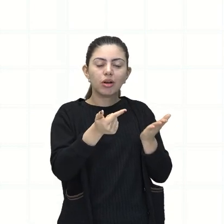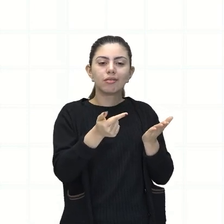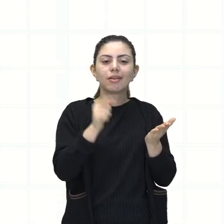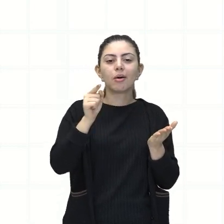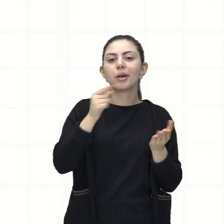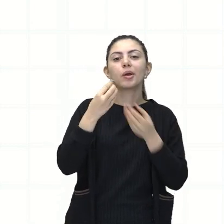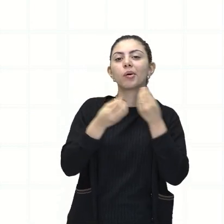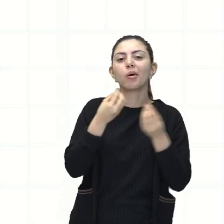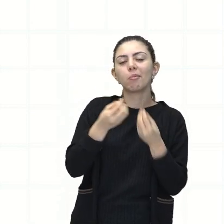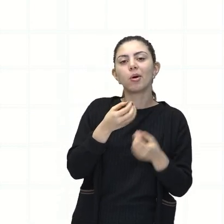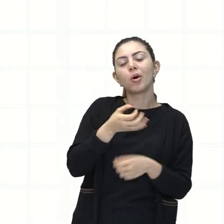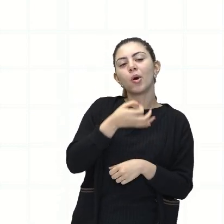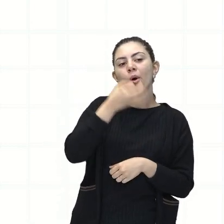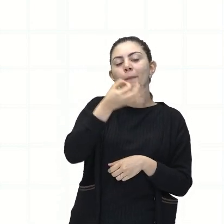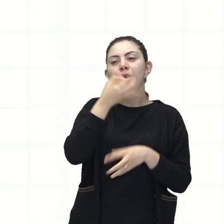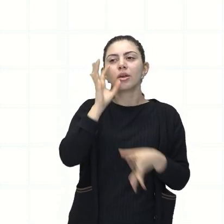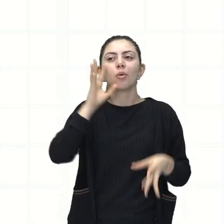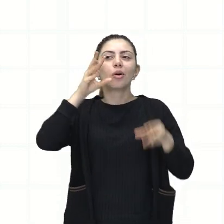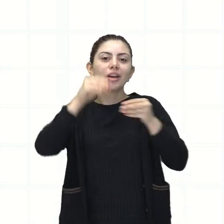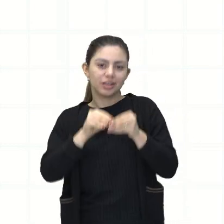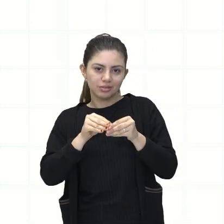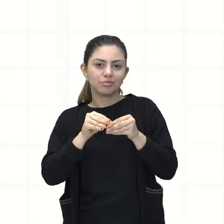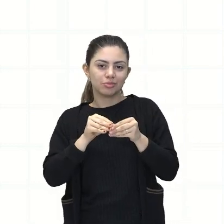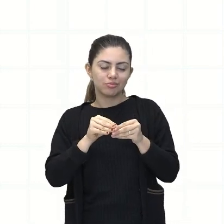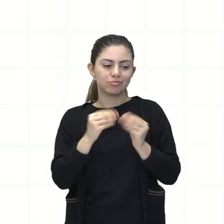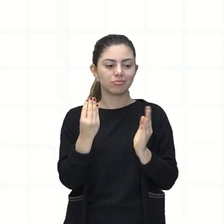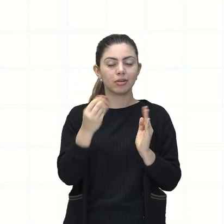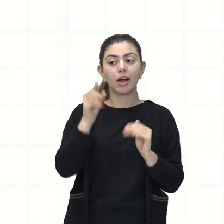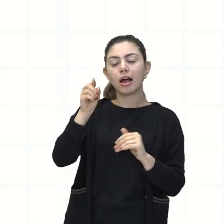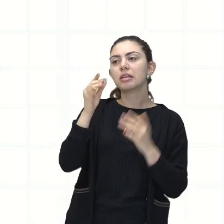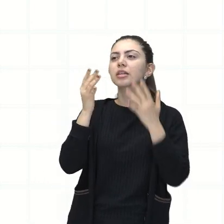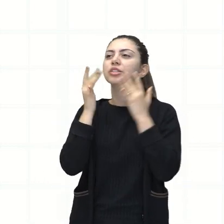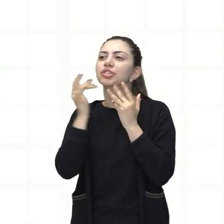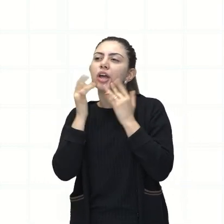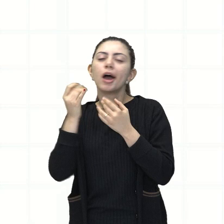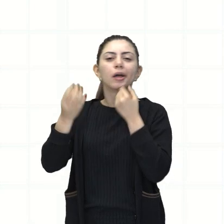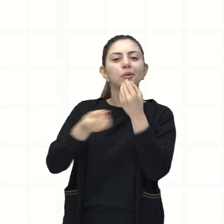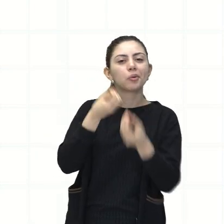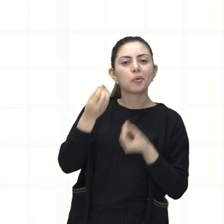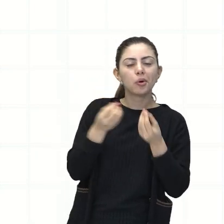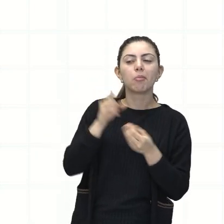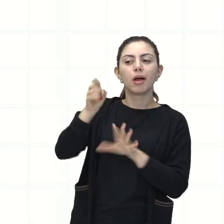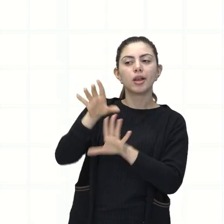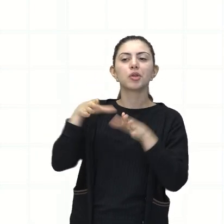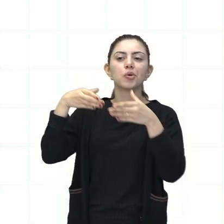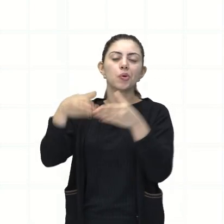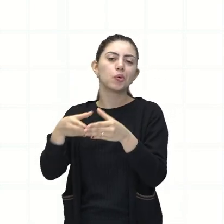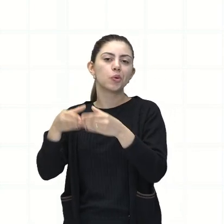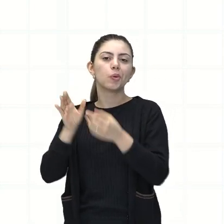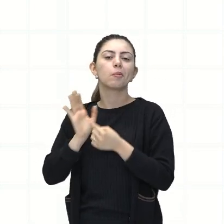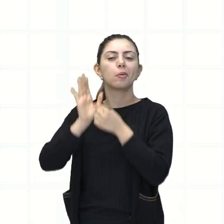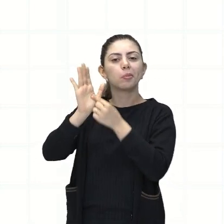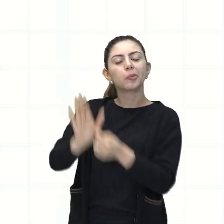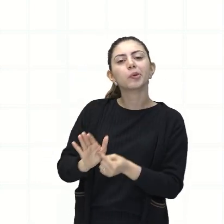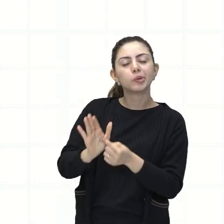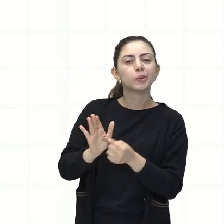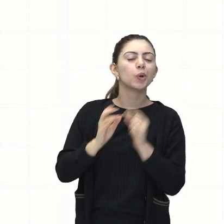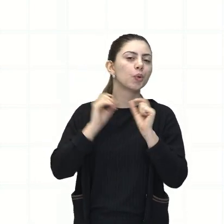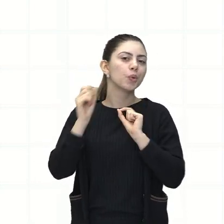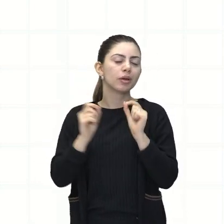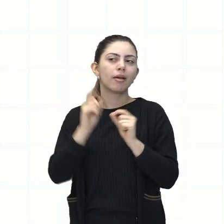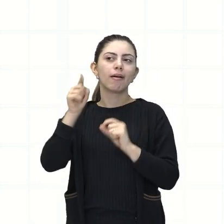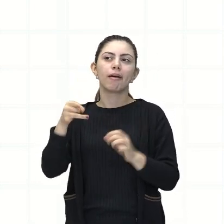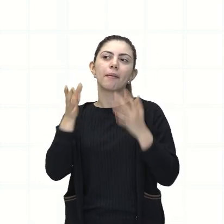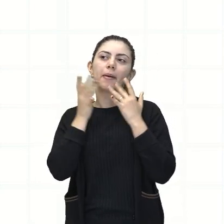review, vai fazer uma resenha. Ah, então peça de teatro, o grupo apresentou uma